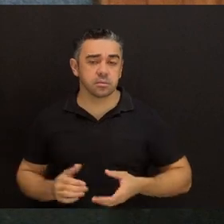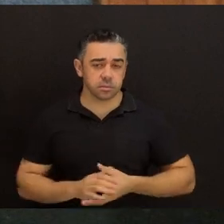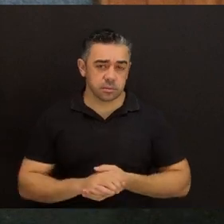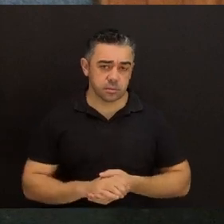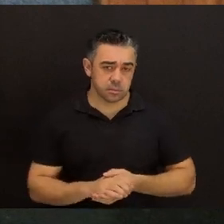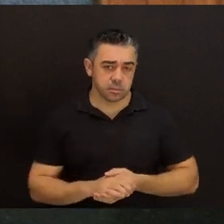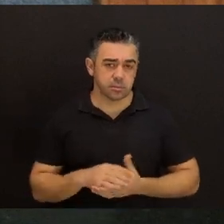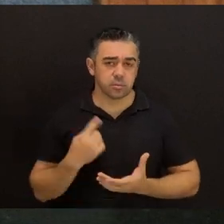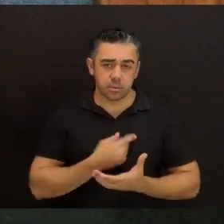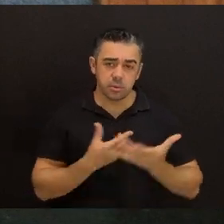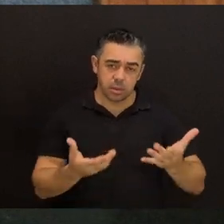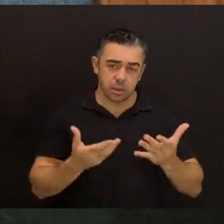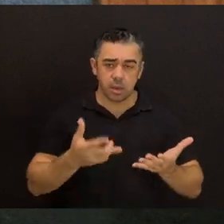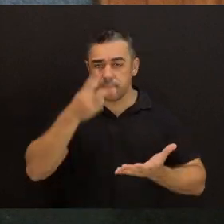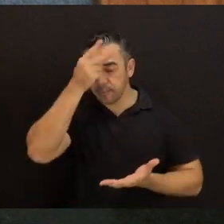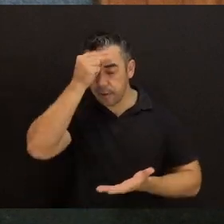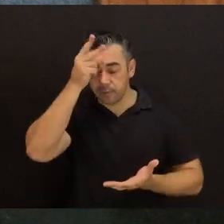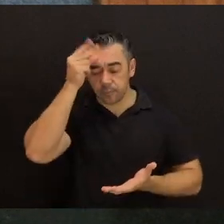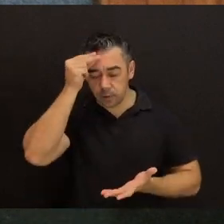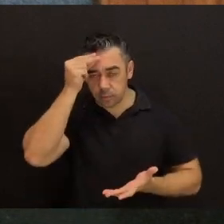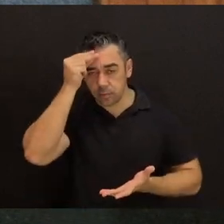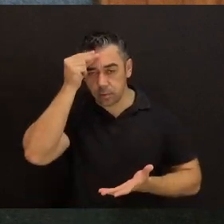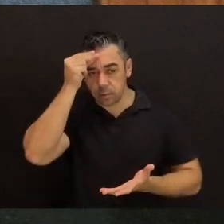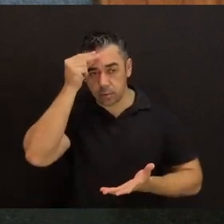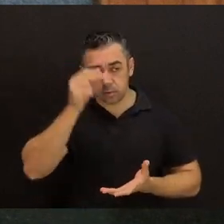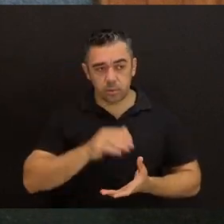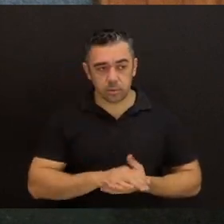nós queremos que a nossa Prefeitura Municipal de